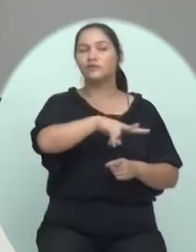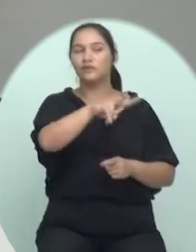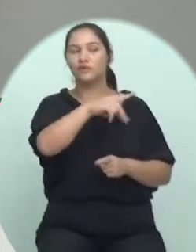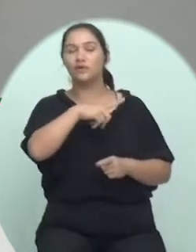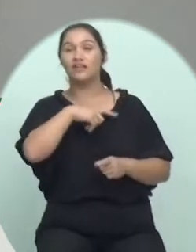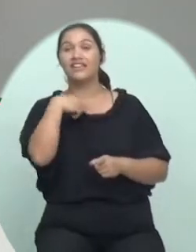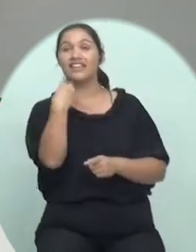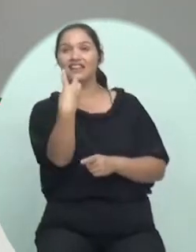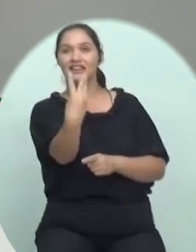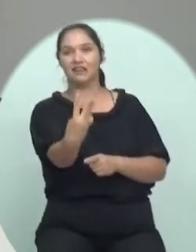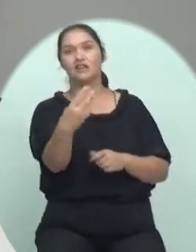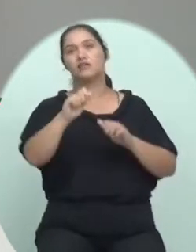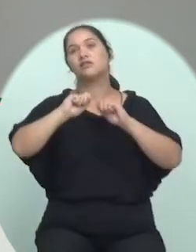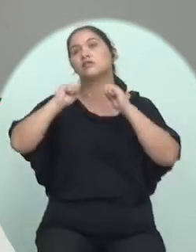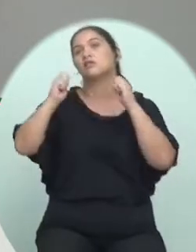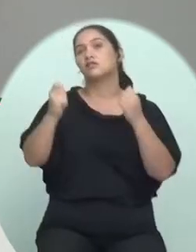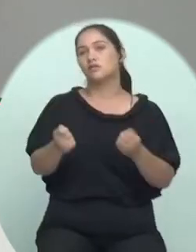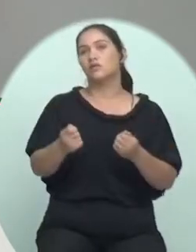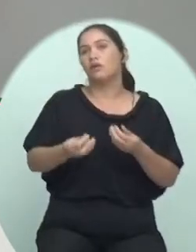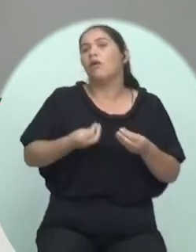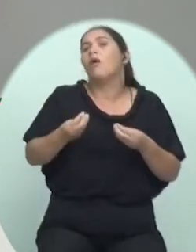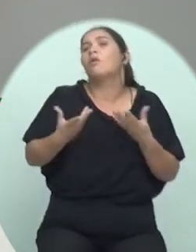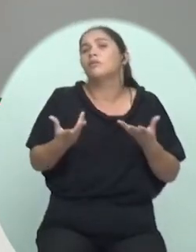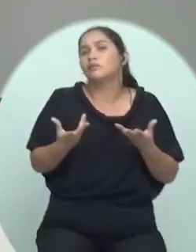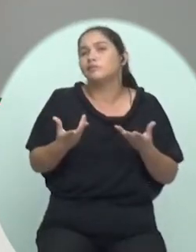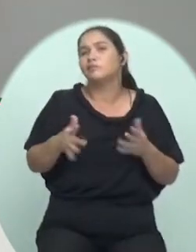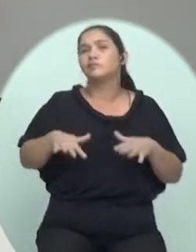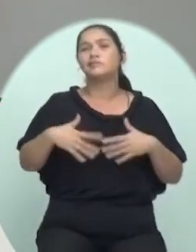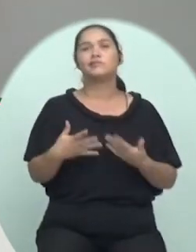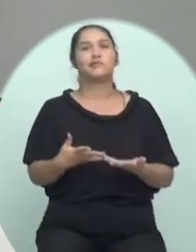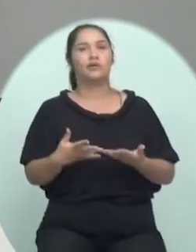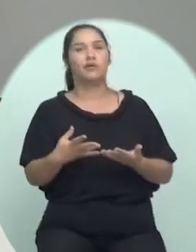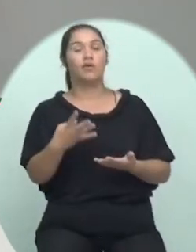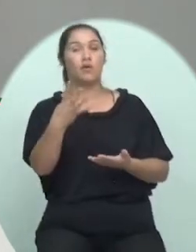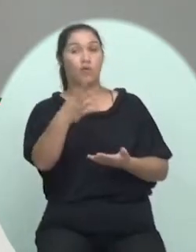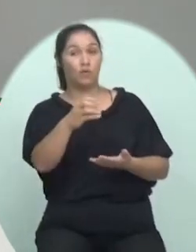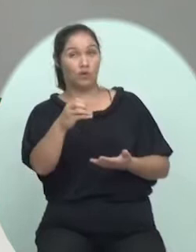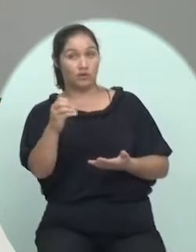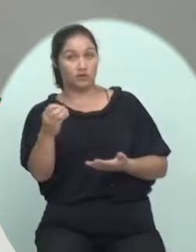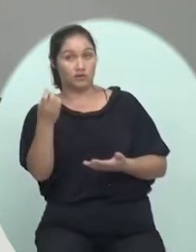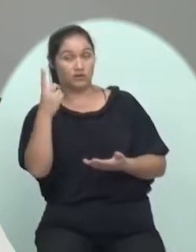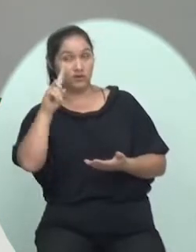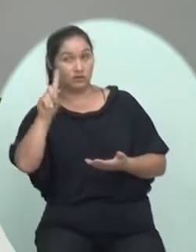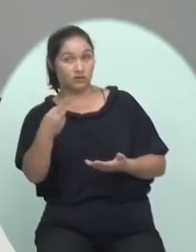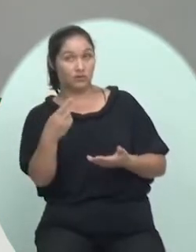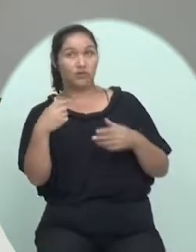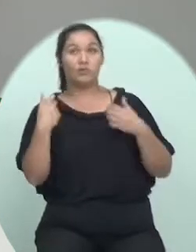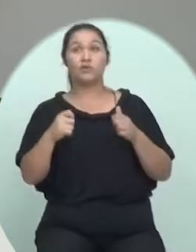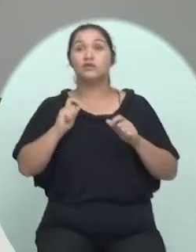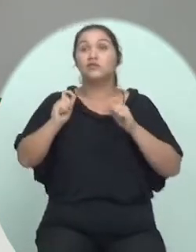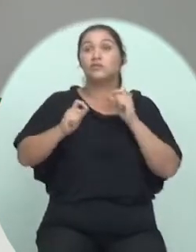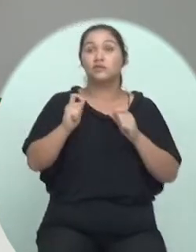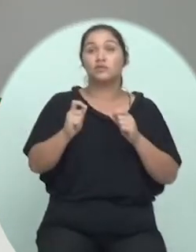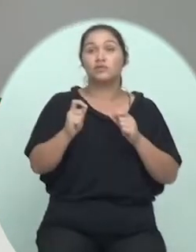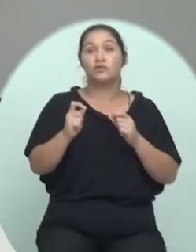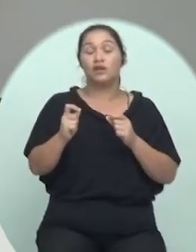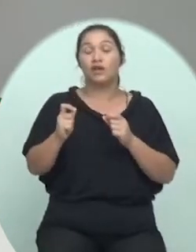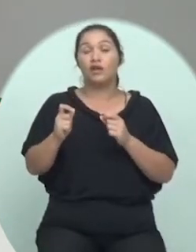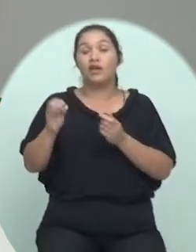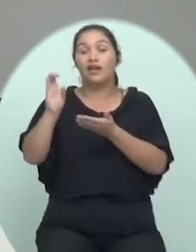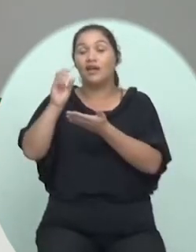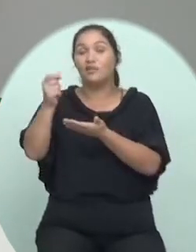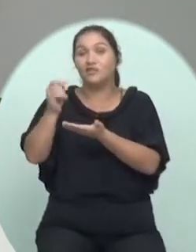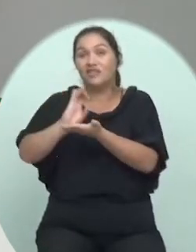se estude, porque esses 400 e poucos mil devemos investir, sim, na nossa casa legislativa, que é um sonho de todos